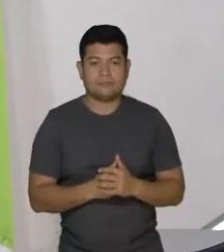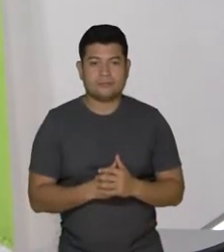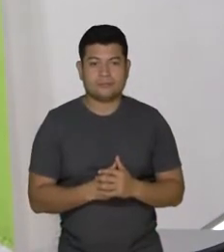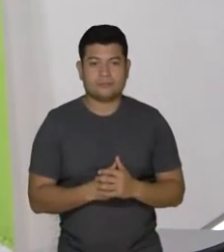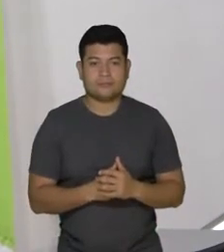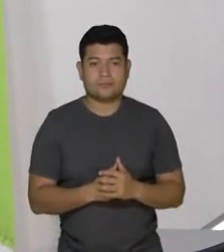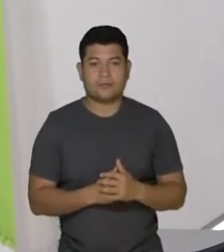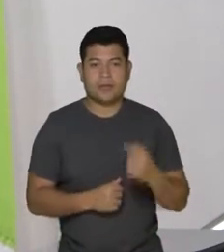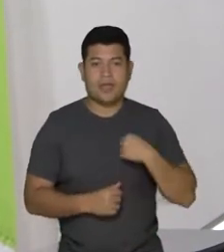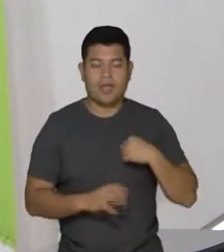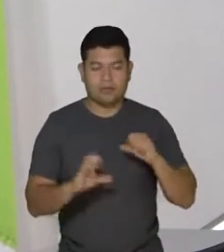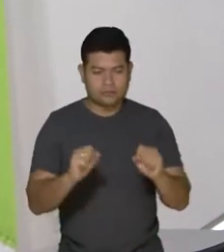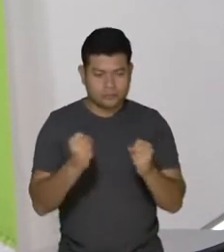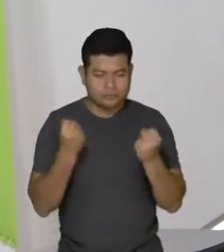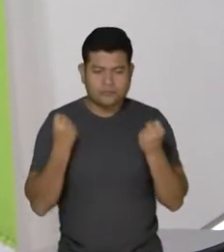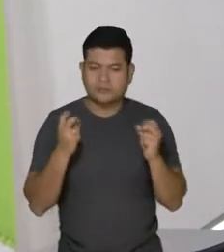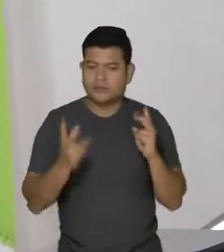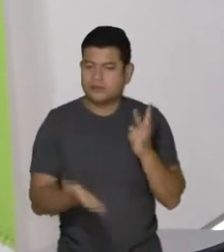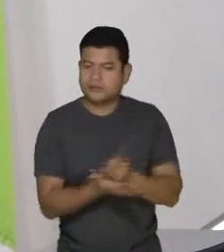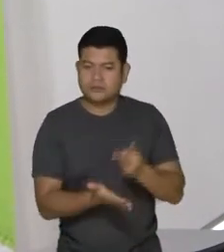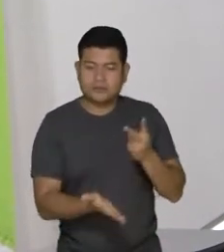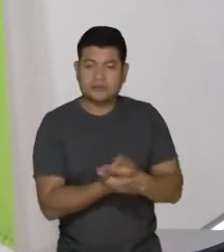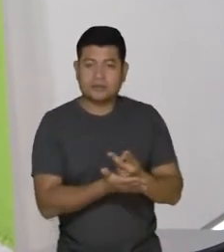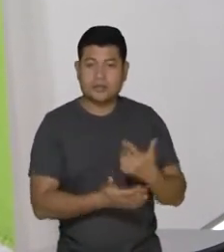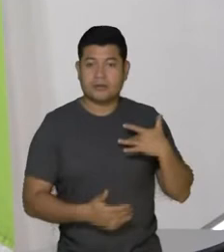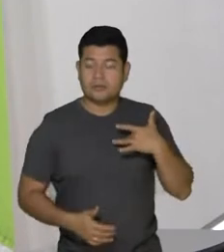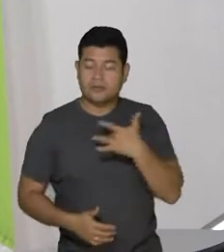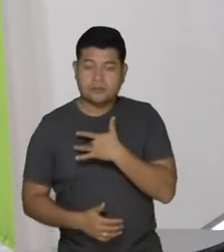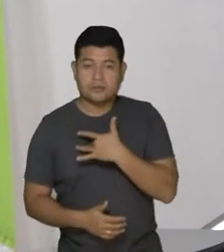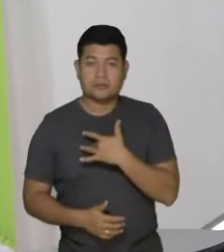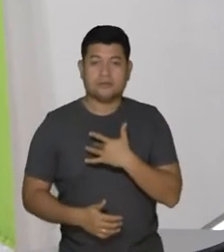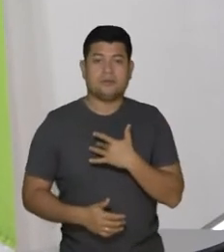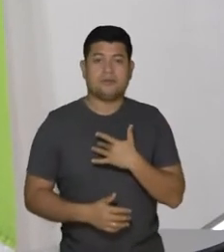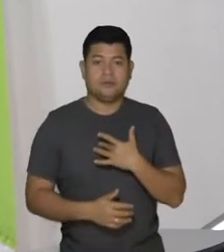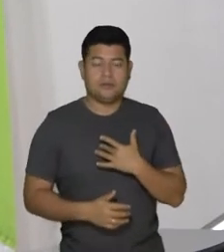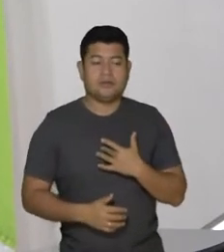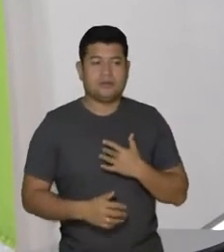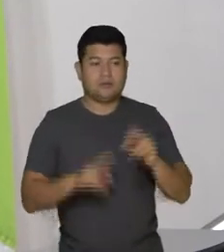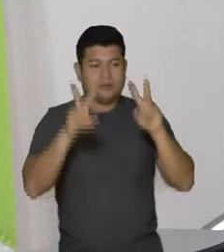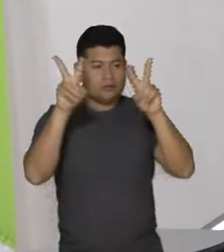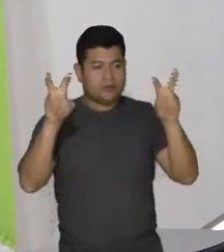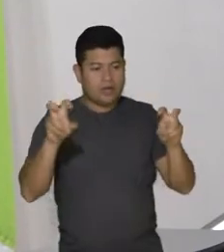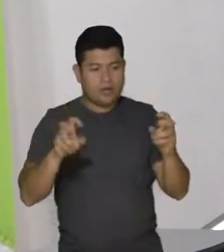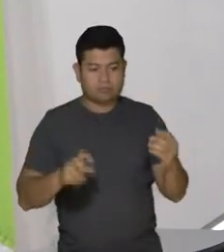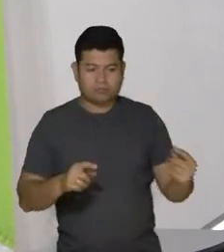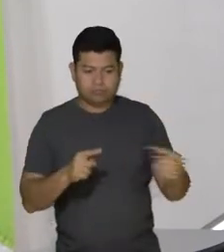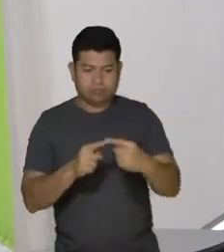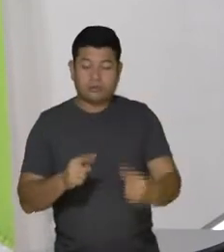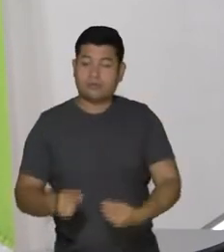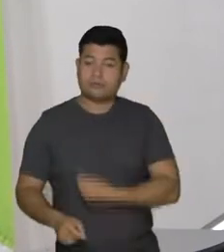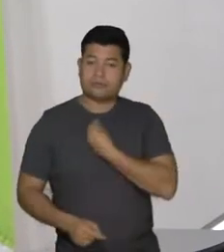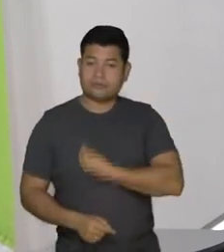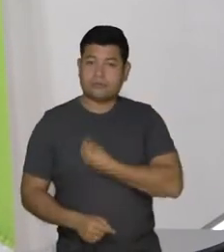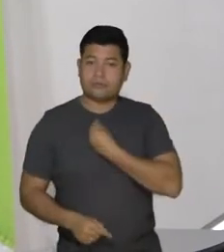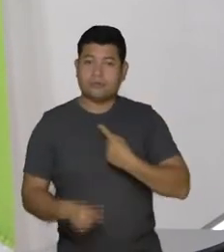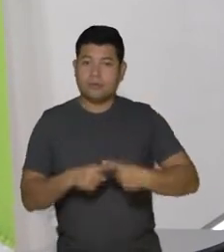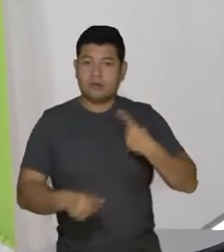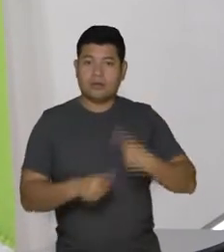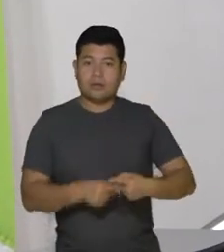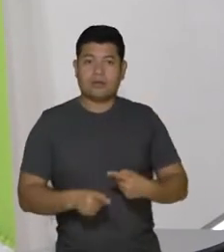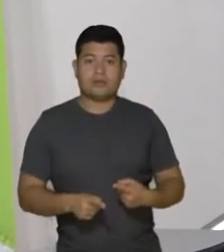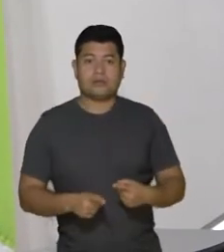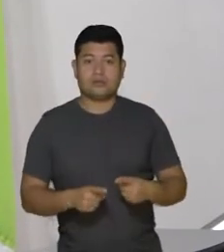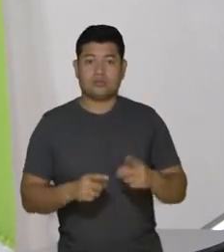defendido e levado à saúde como uma verdadeira bandeira de vida porque entendo que o chave de toda